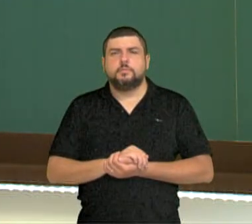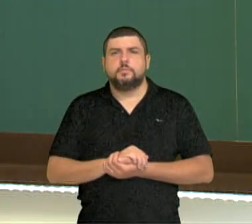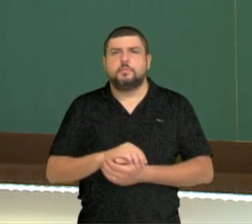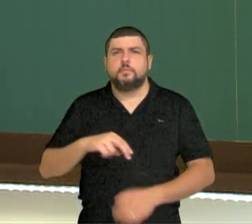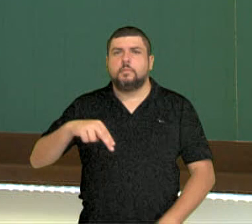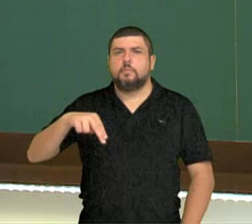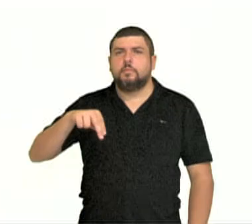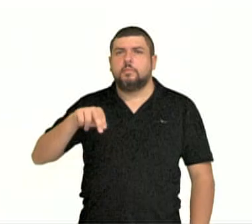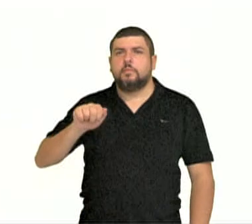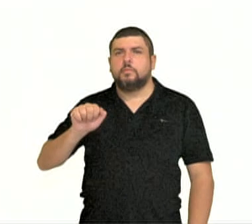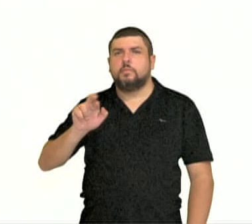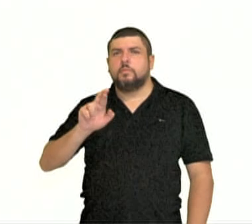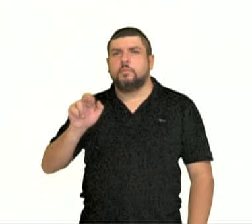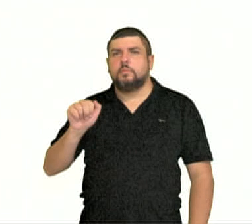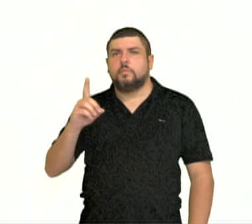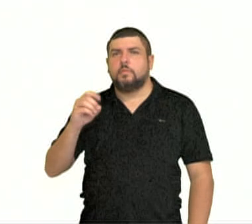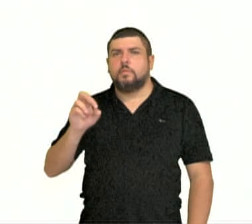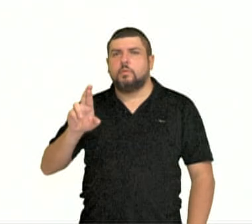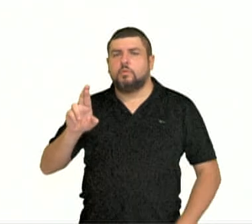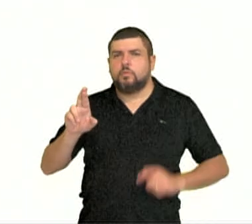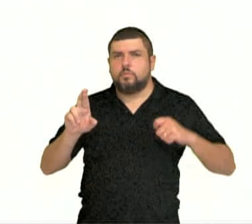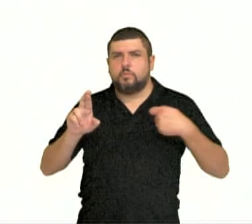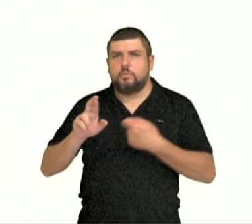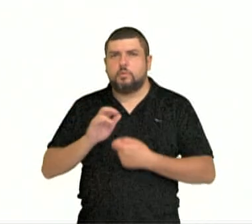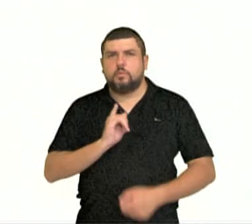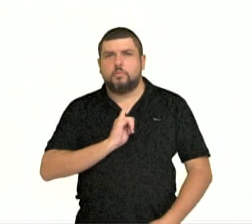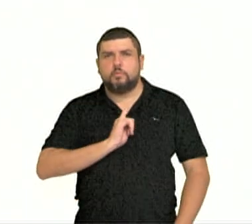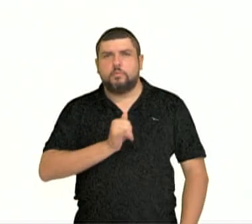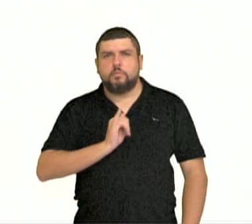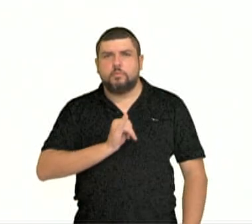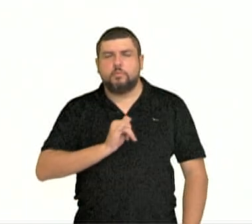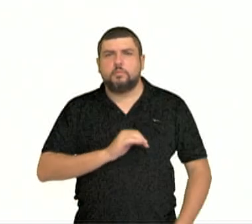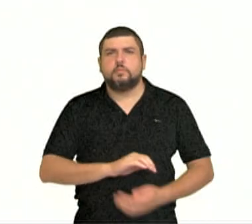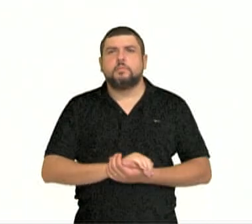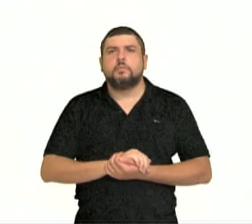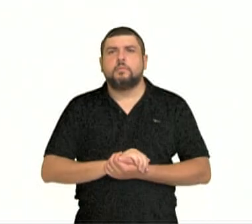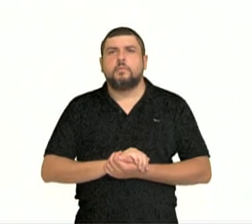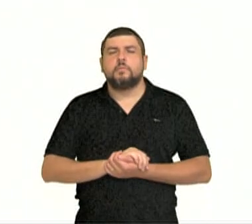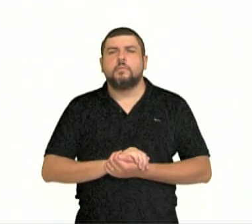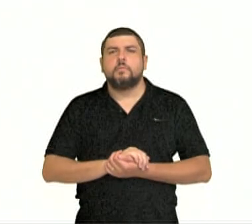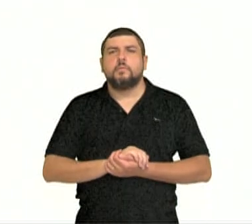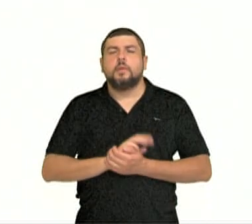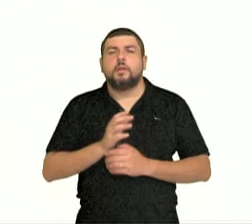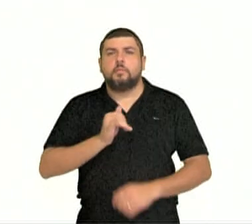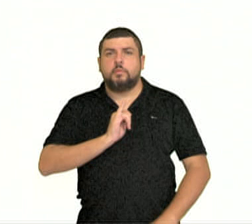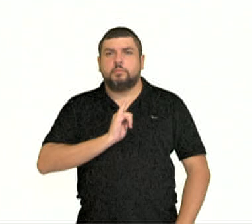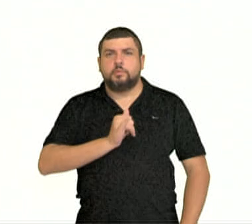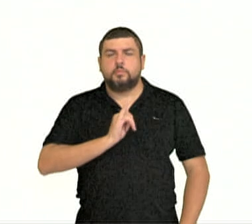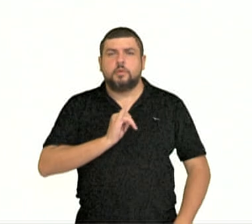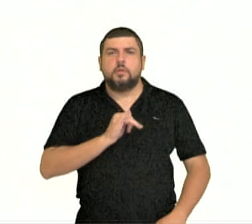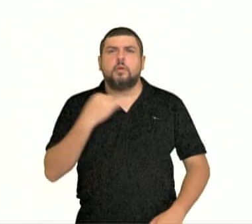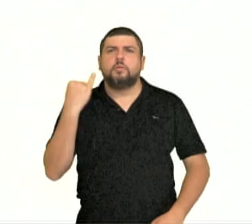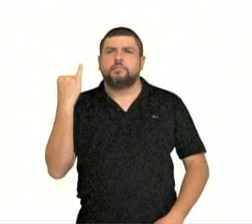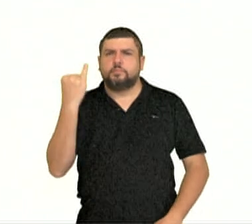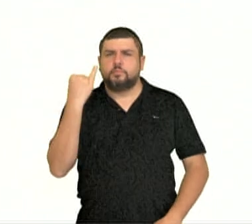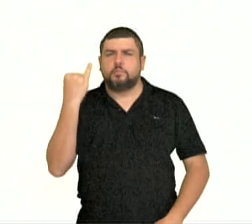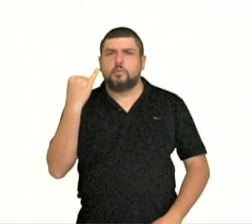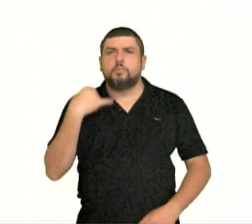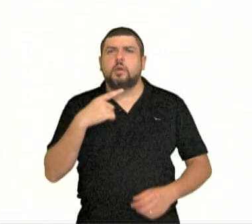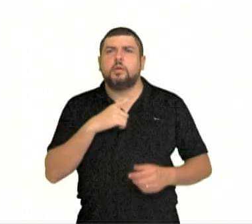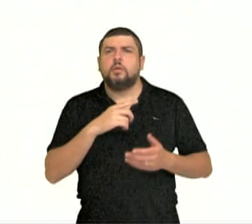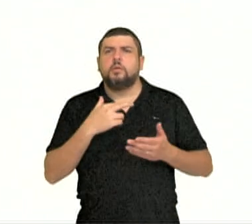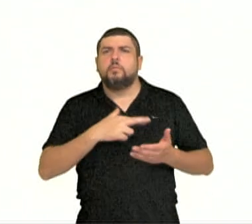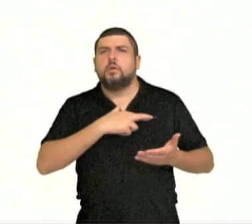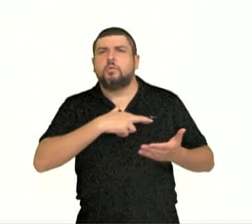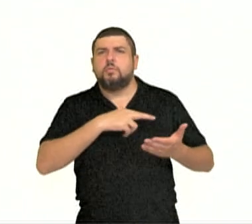Narrador é um elemento fundamental, né? Muito importante na configuração dos romances e de outras narrativas também, tá?